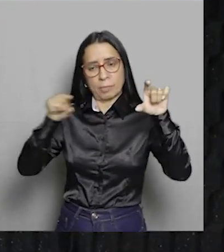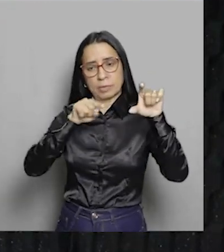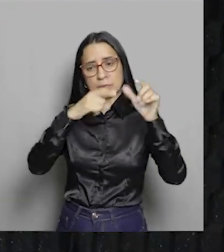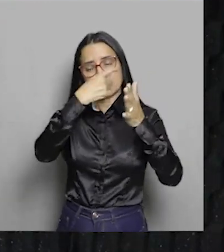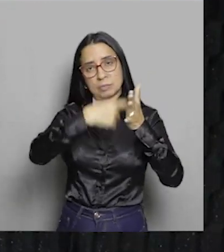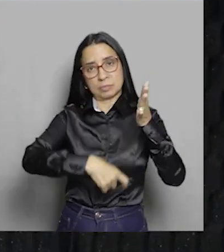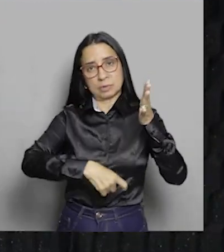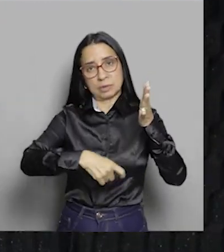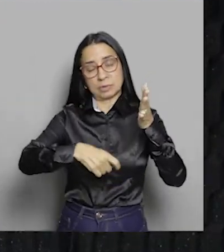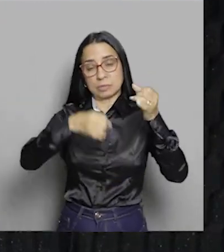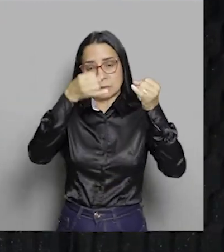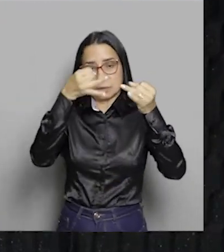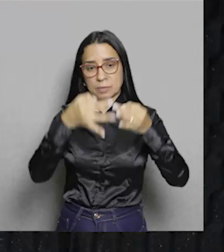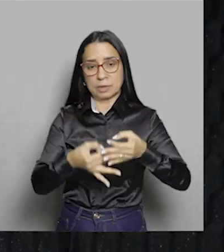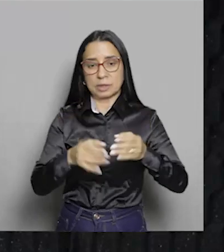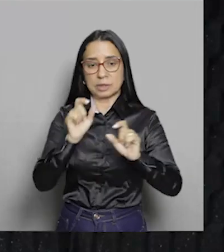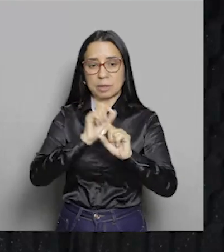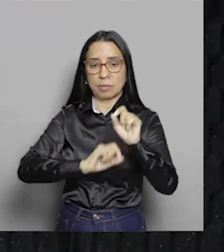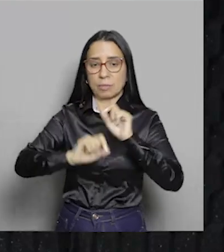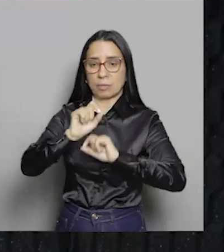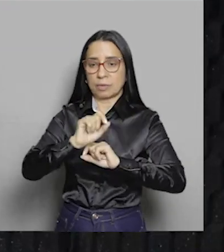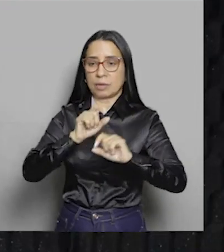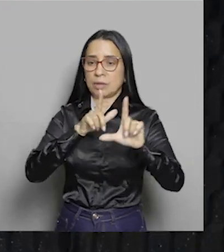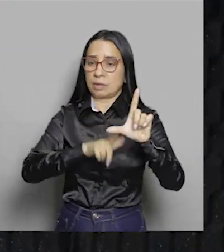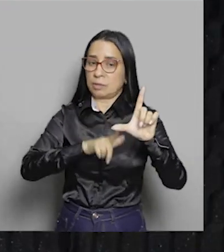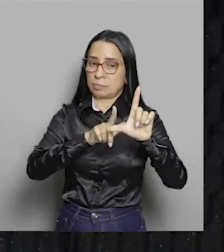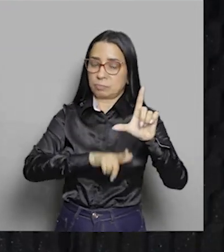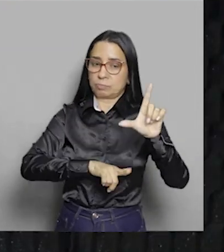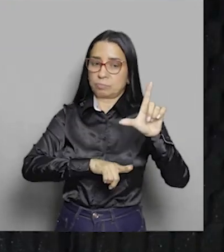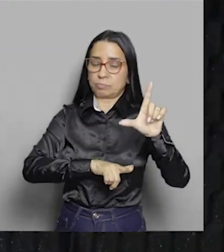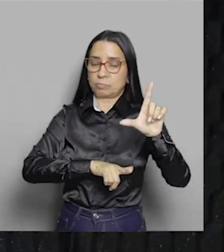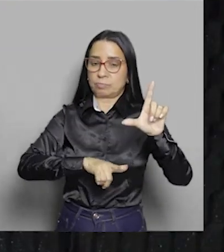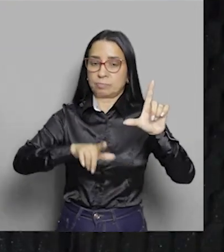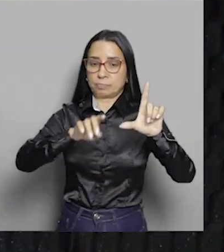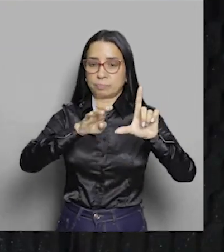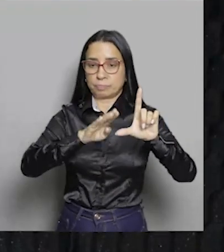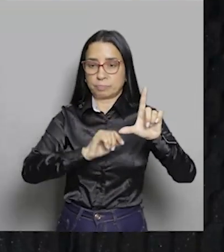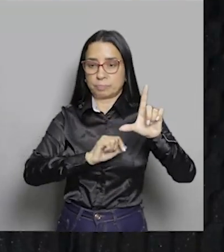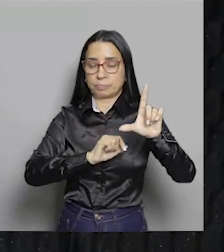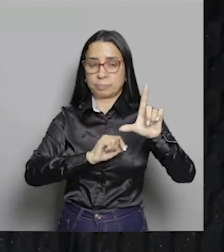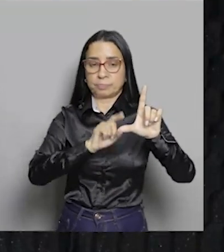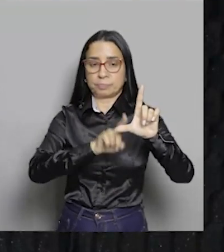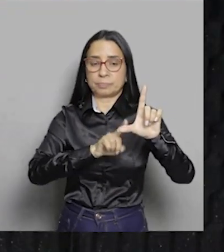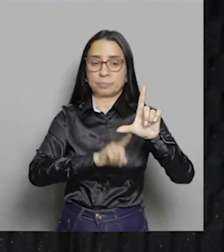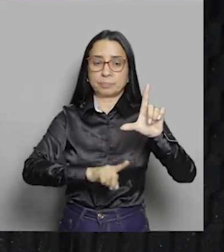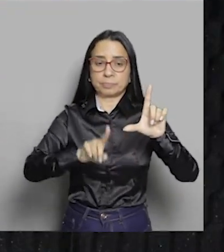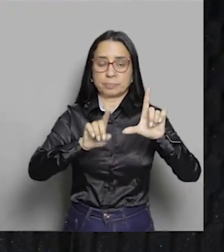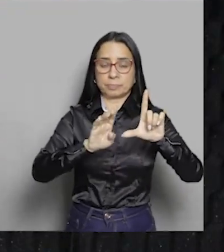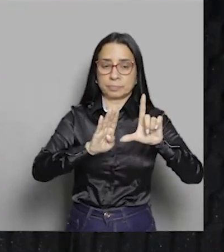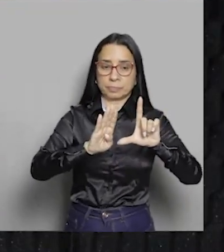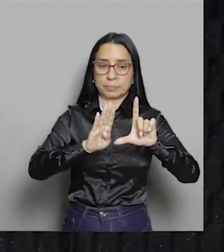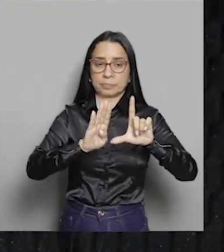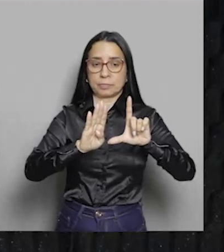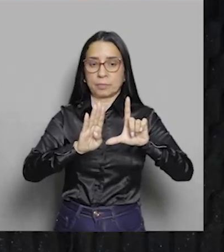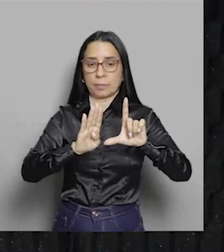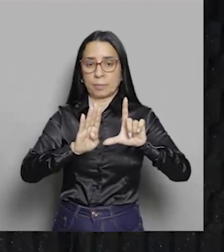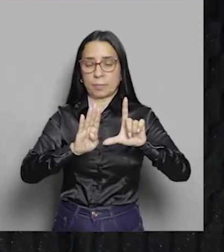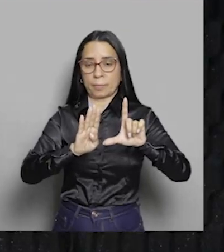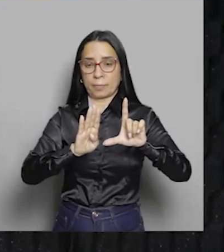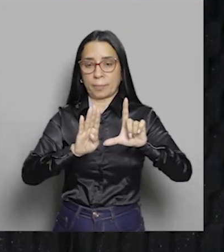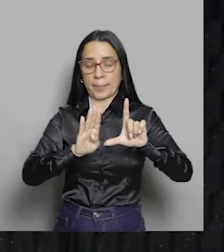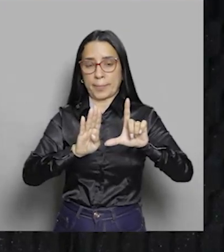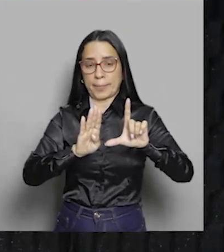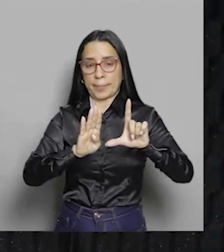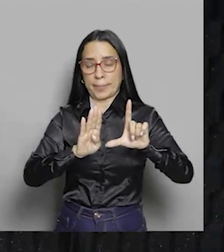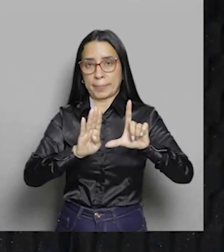da justificativa, o neocolonialismo europeu deixou o seguinte legado para as áreas ocupadas. Qual foi o legado?